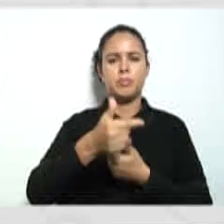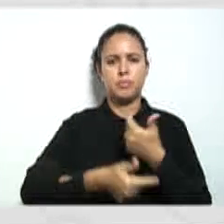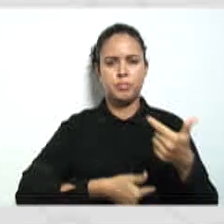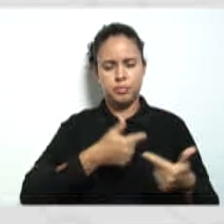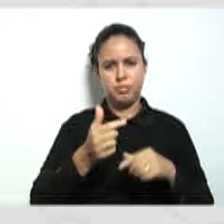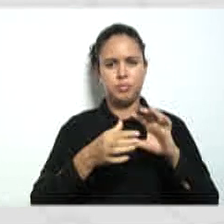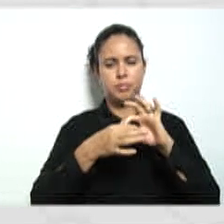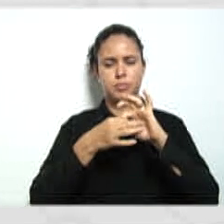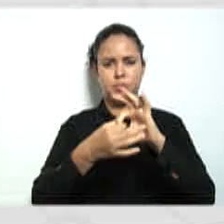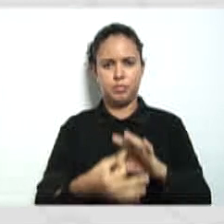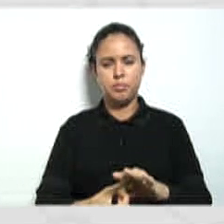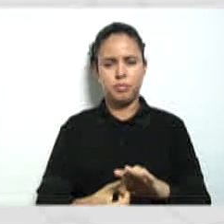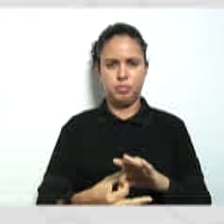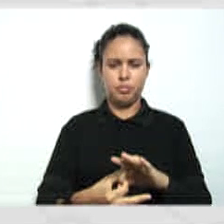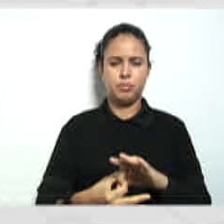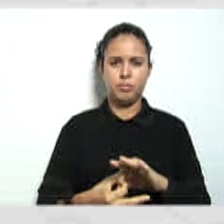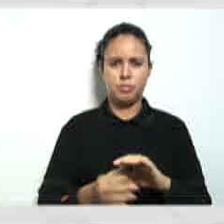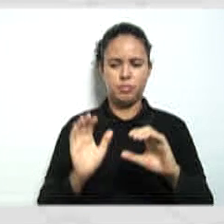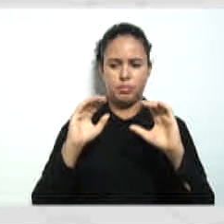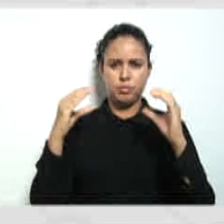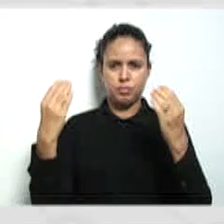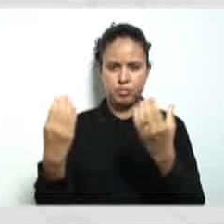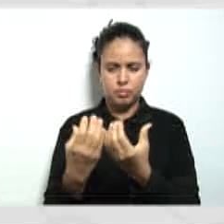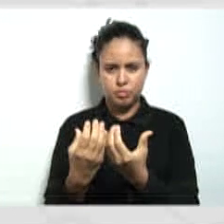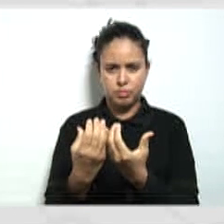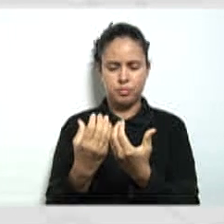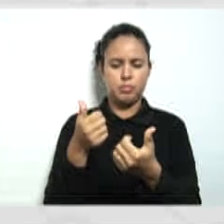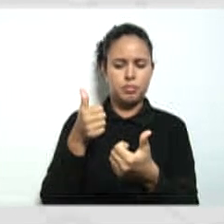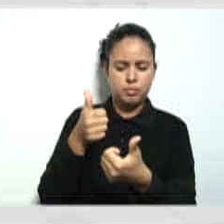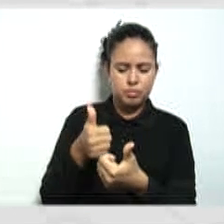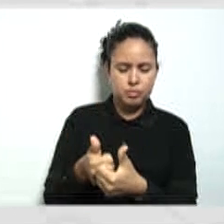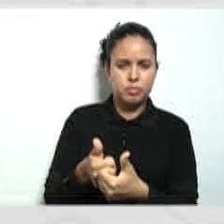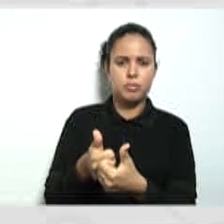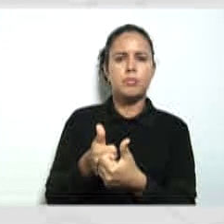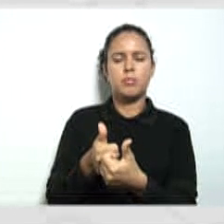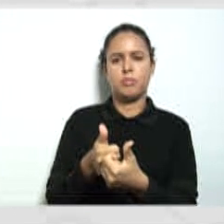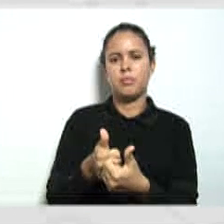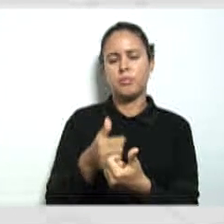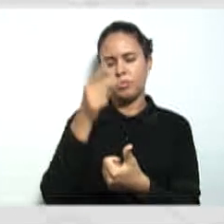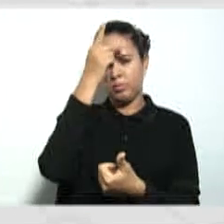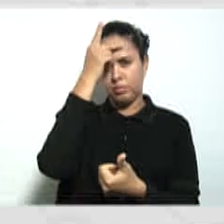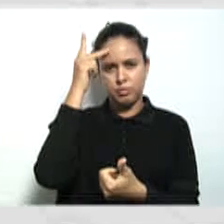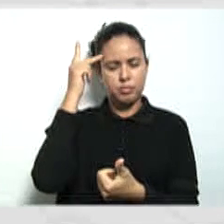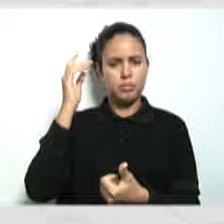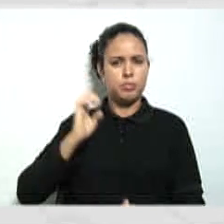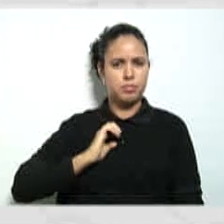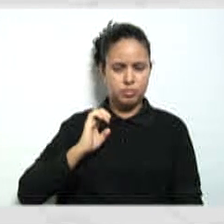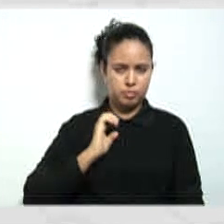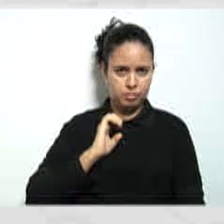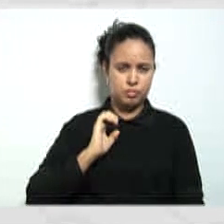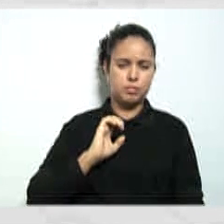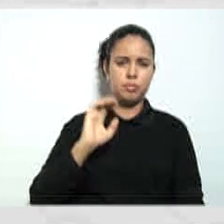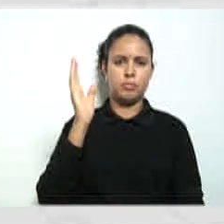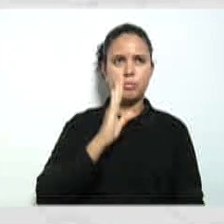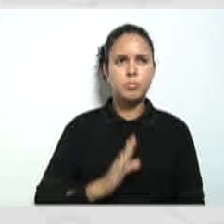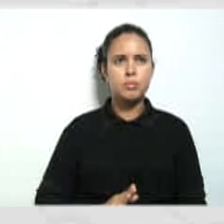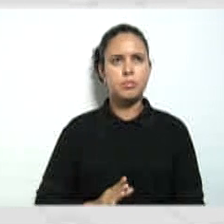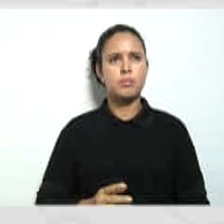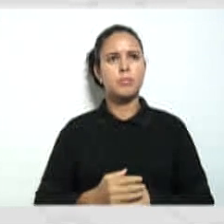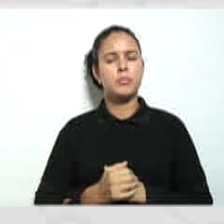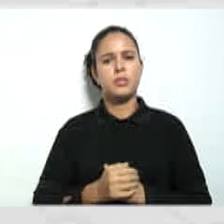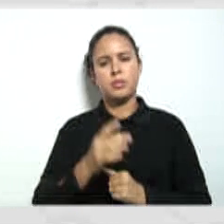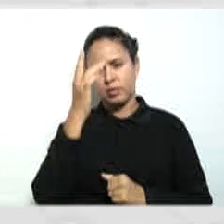comunidades das regiões turísticas, para aproximar o turista das riquezas nacionais. A gente tem uma cooperativa assim bonito, né, no Mato Grosso, onde o pessoal